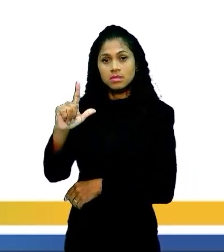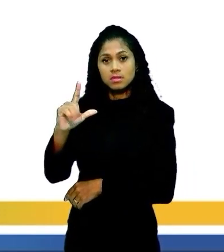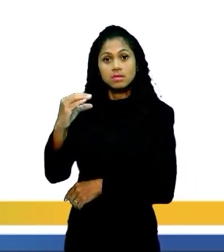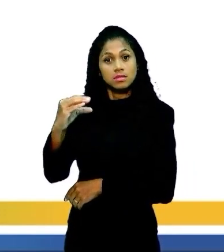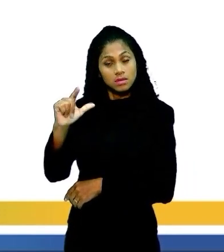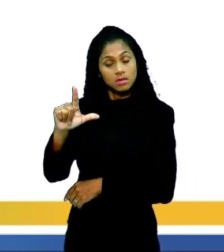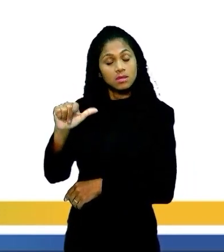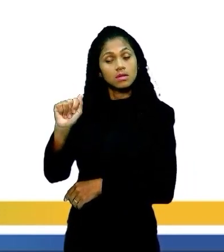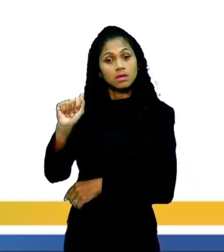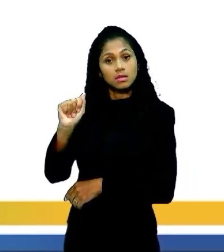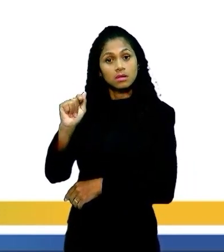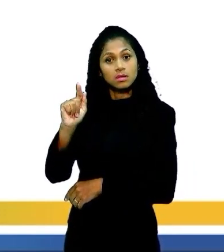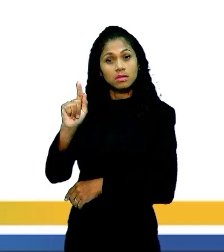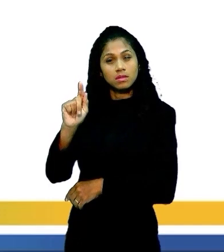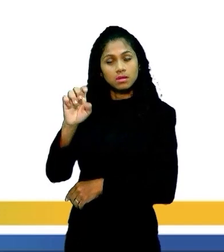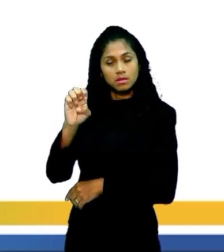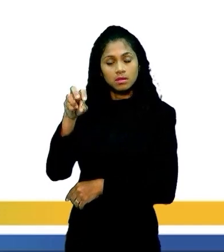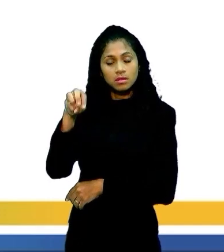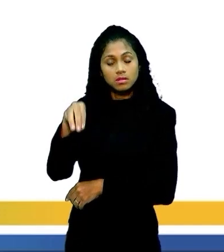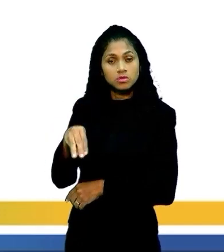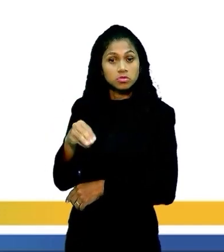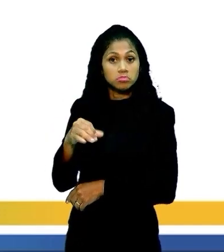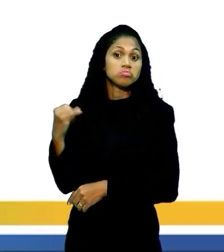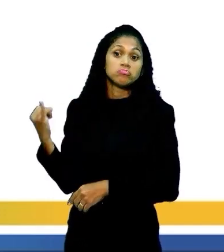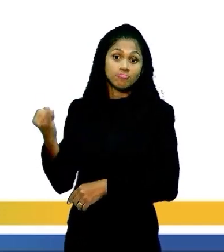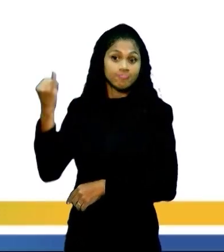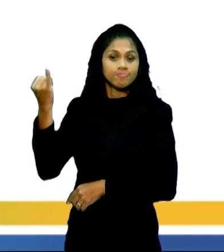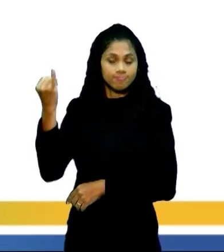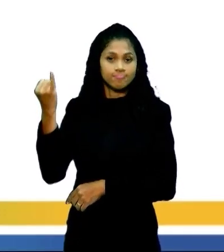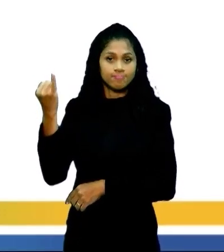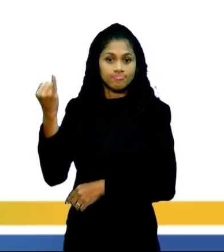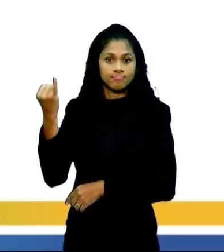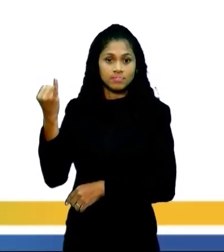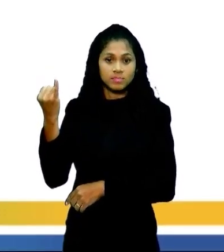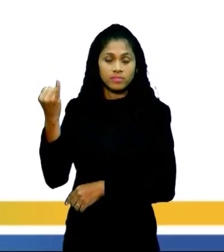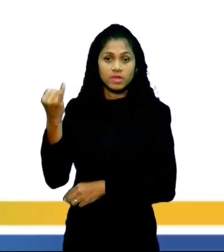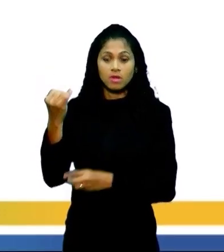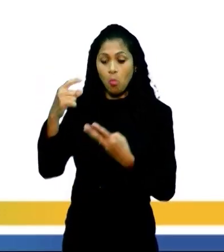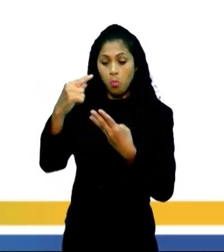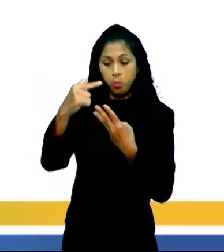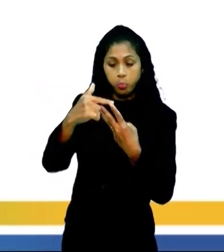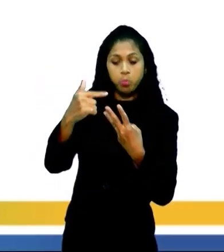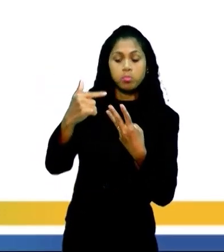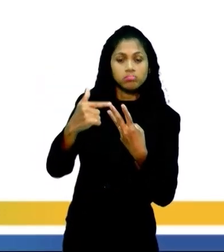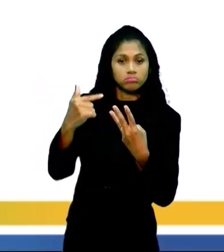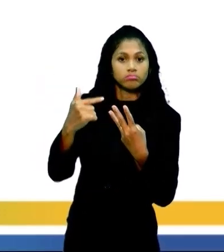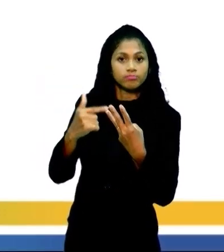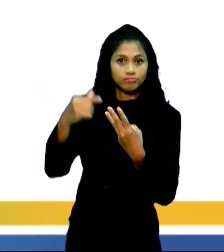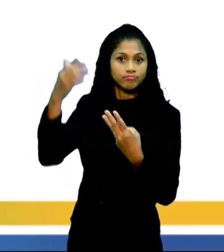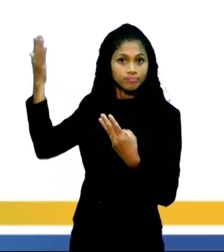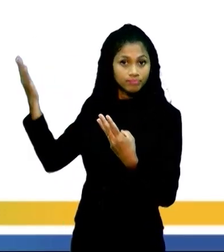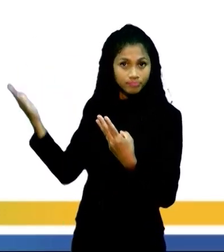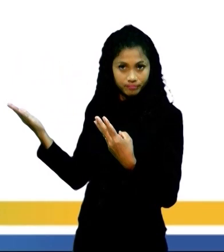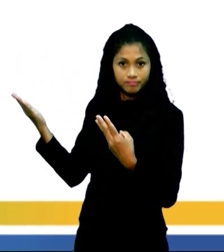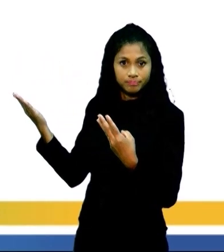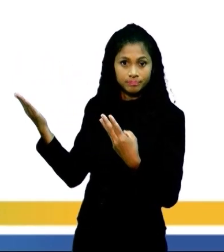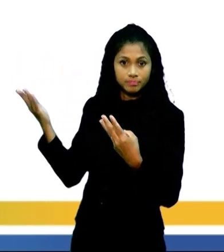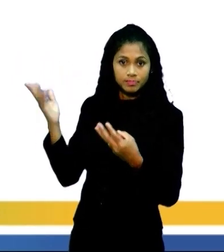observa que eles botaram 3 posições que dá para a gente imaginar. A coleta, o procedimento e as